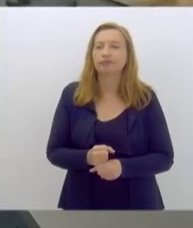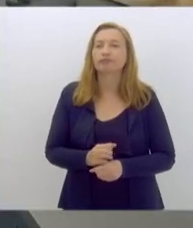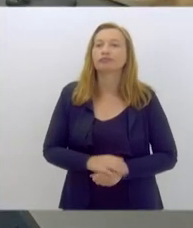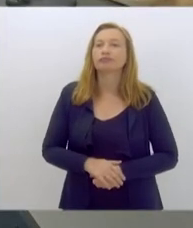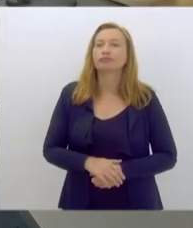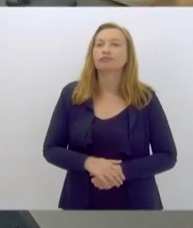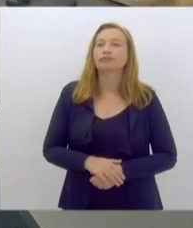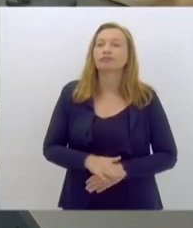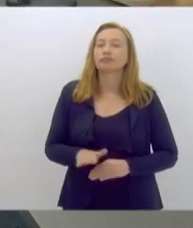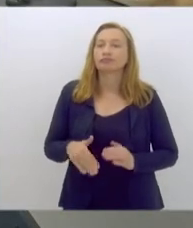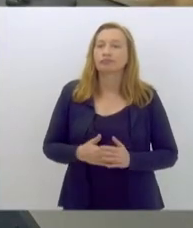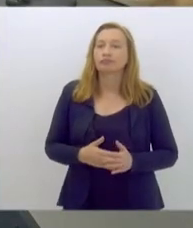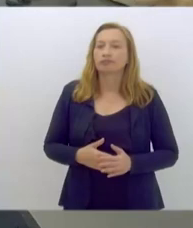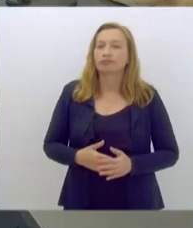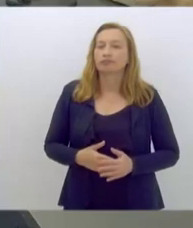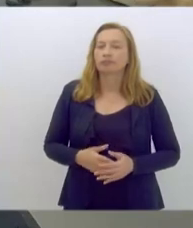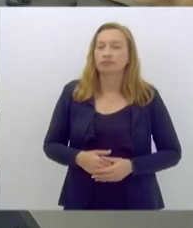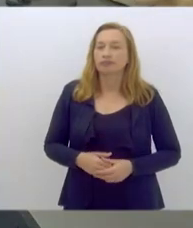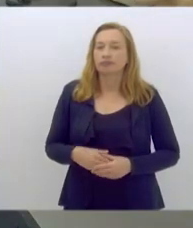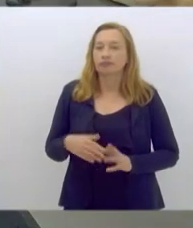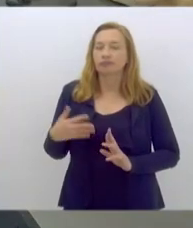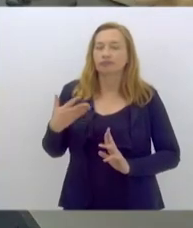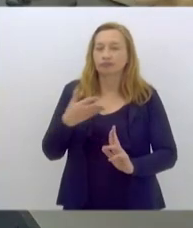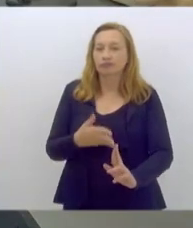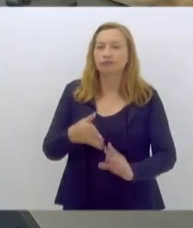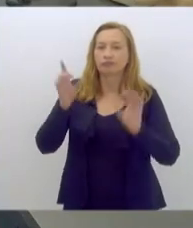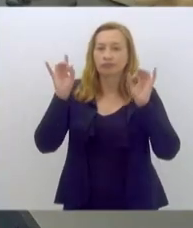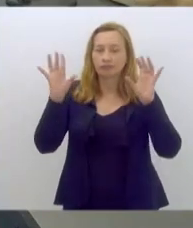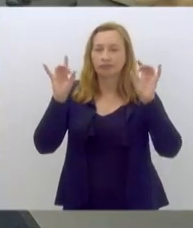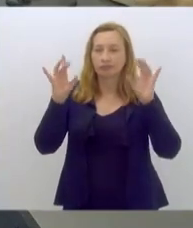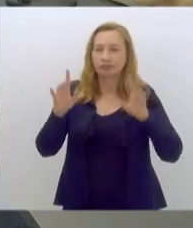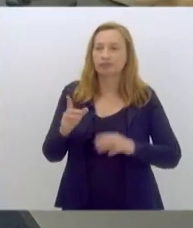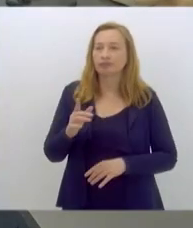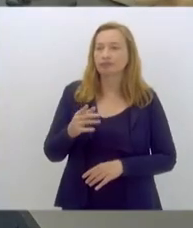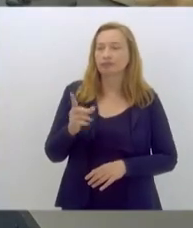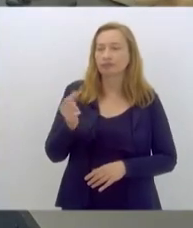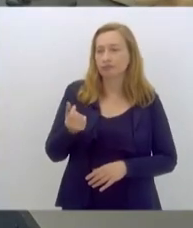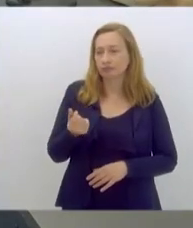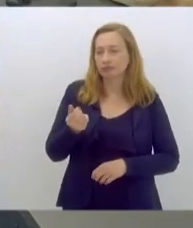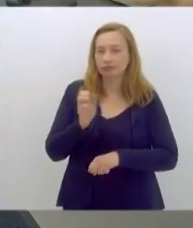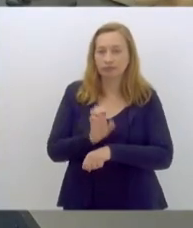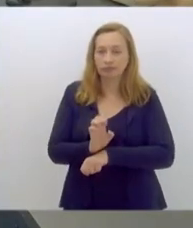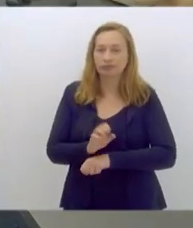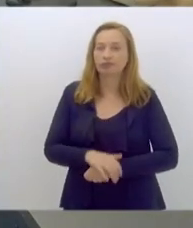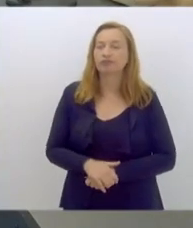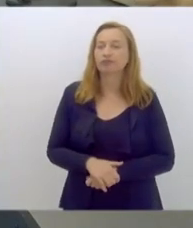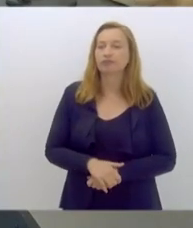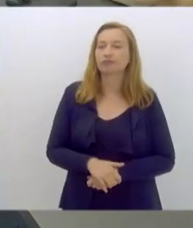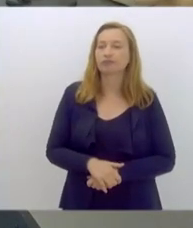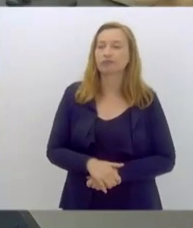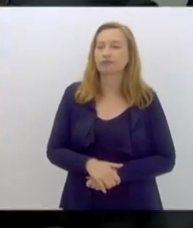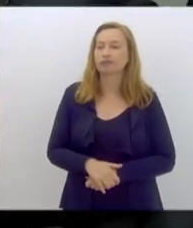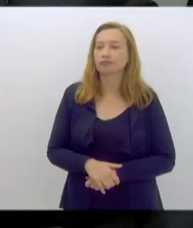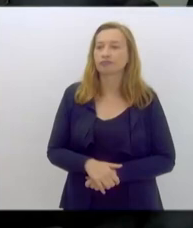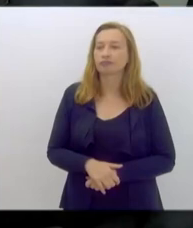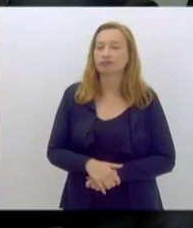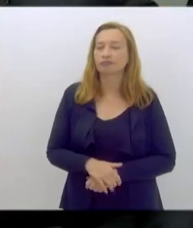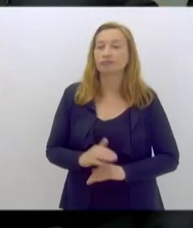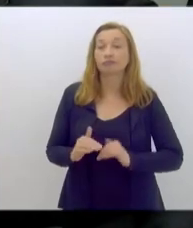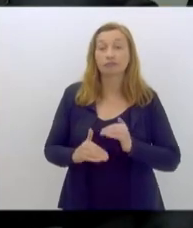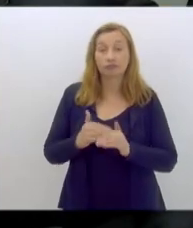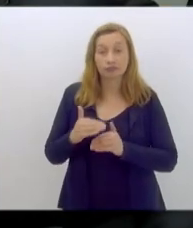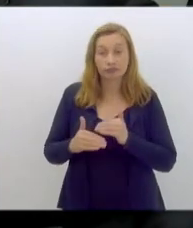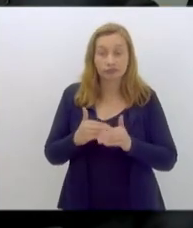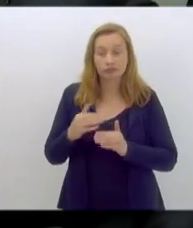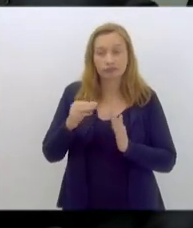eu queria fazer uma diferença especial ao tesouro do Estado o tesouro desenvolveu